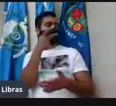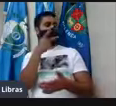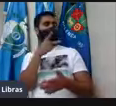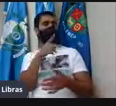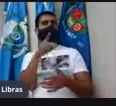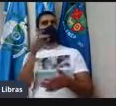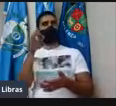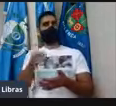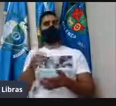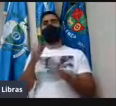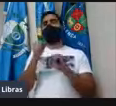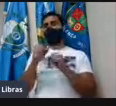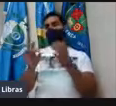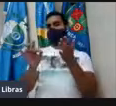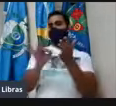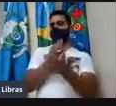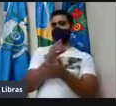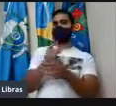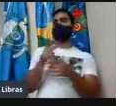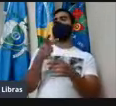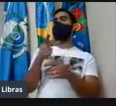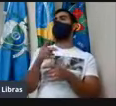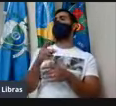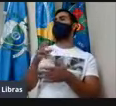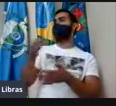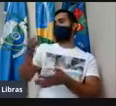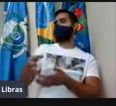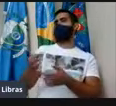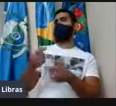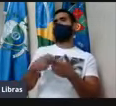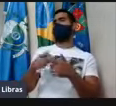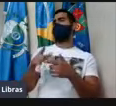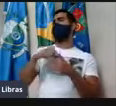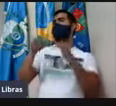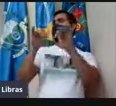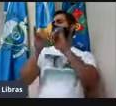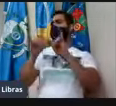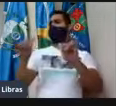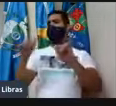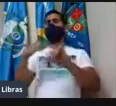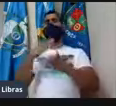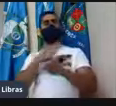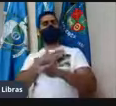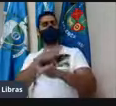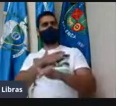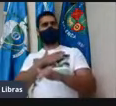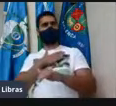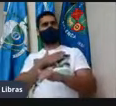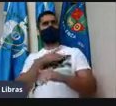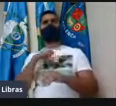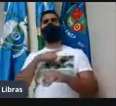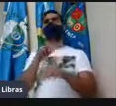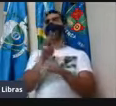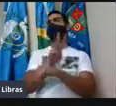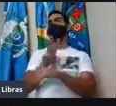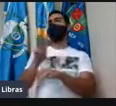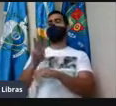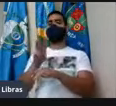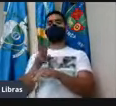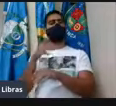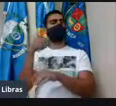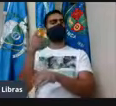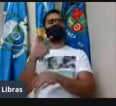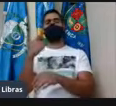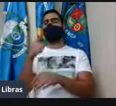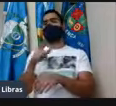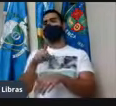dizendo, então assine e diga que está em dia. Porque as informações que eu tenho e que estão no site é que não